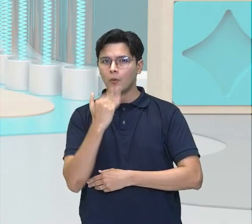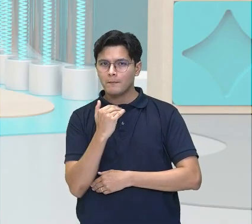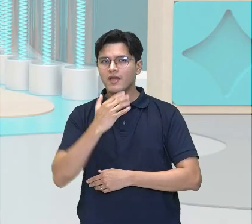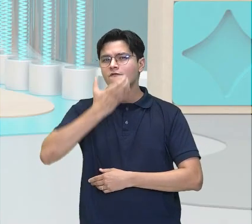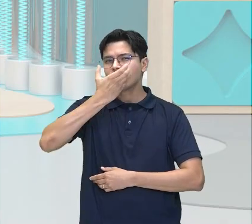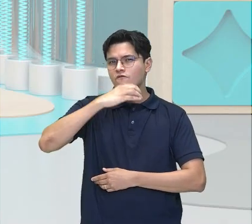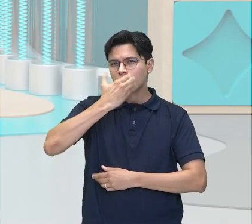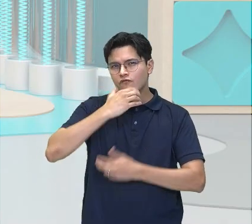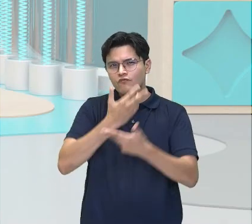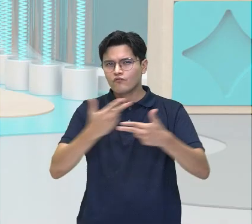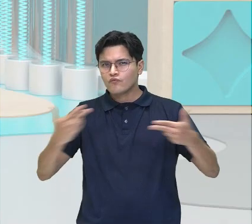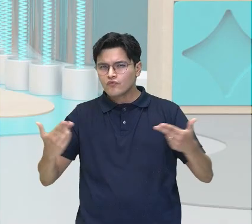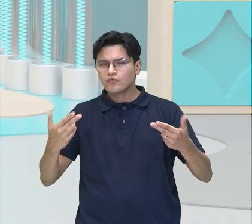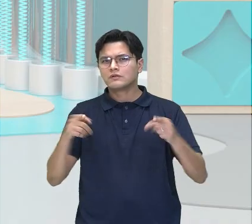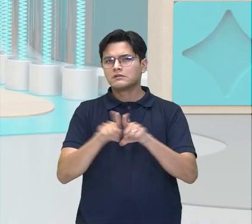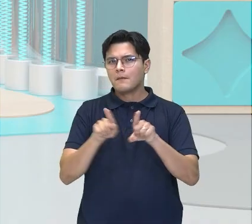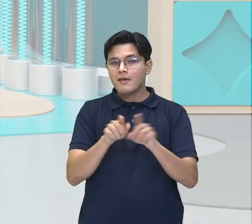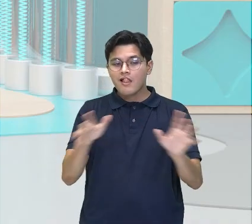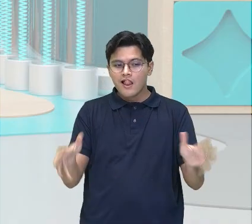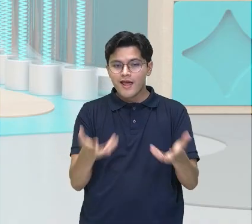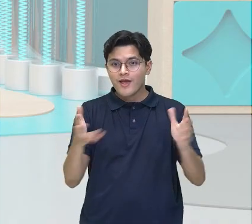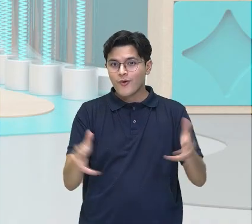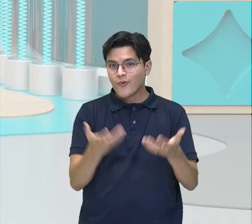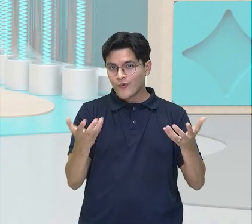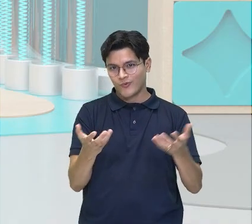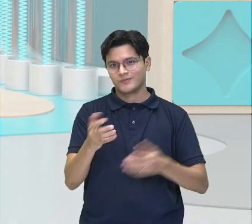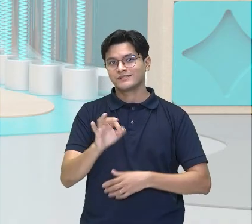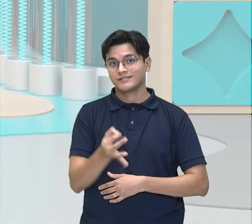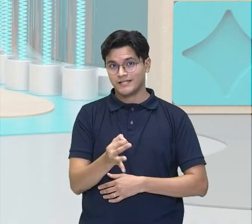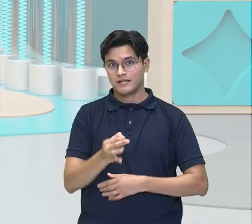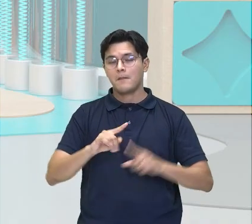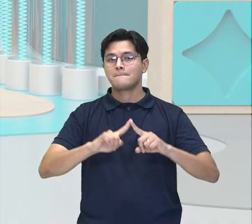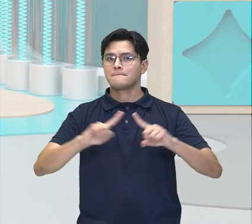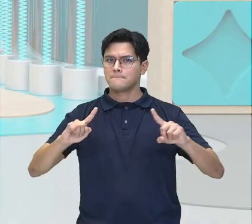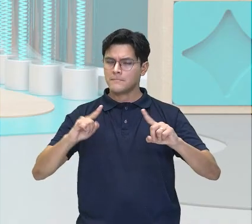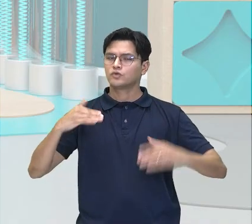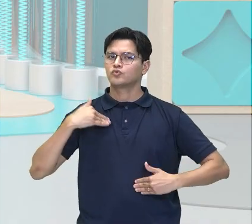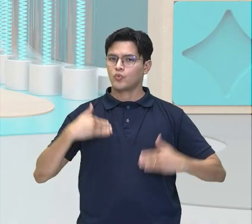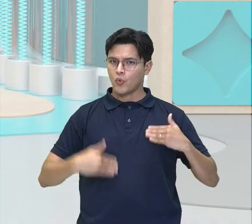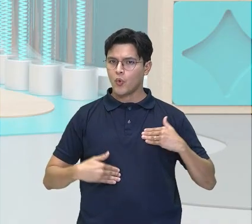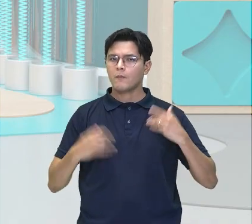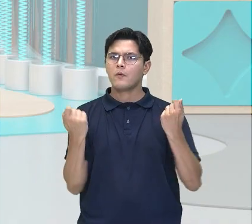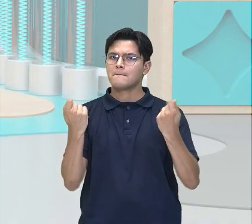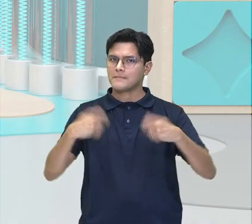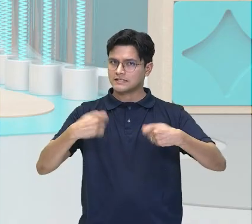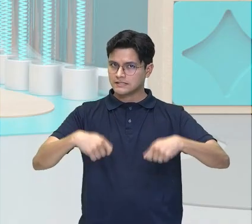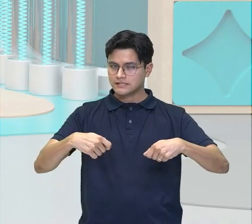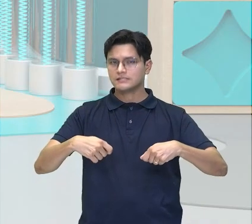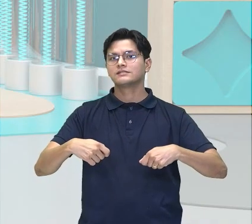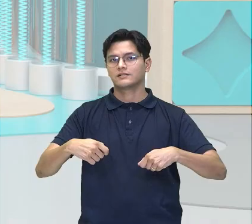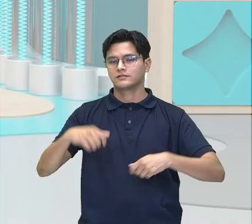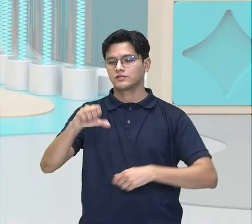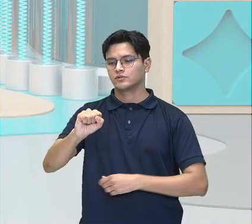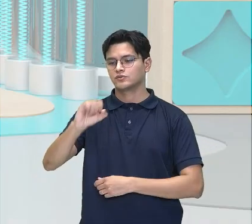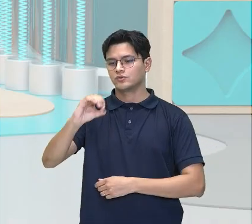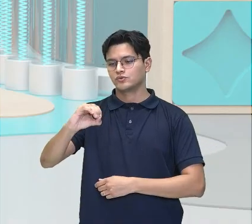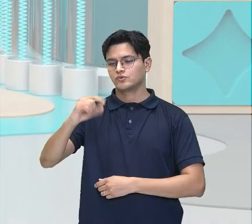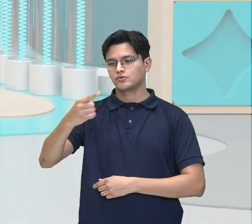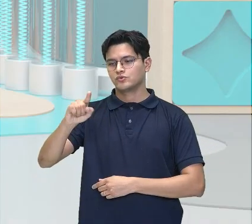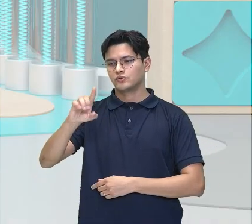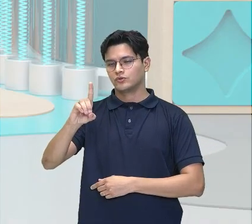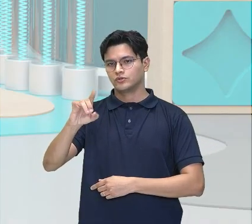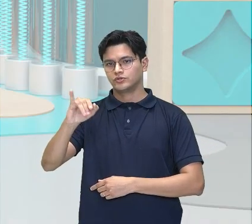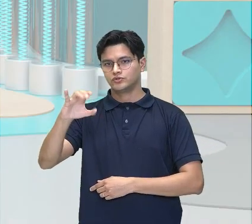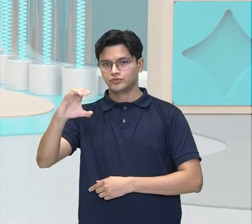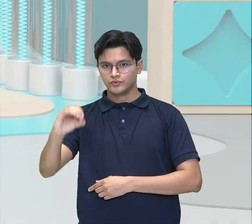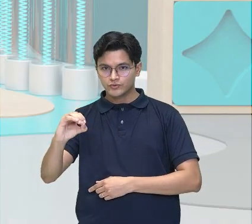legumes, comidas naturais. Mas o corpo precisa de sódio, e aí quando eu falo sódio, é o sódio presente no sal de cozinha,